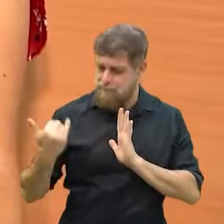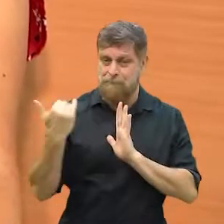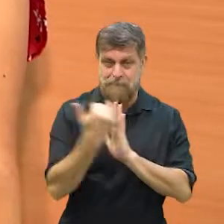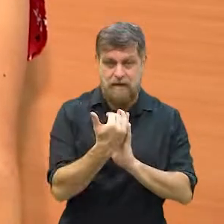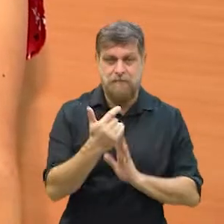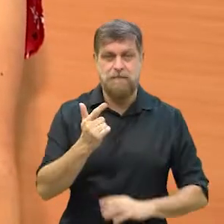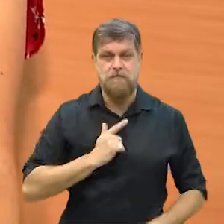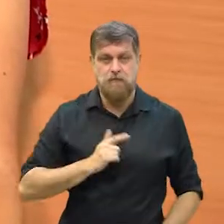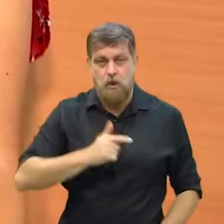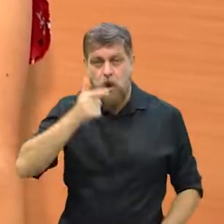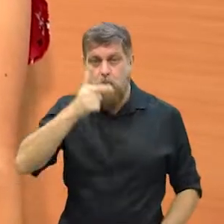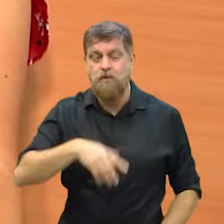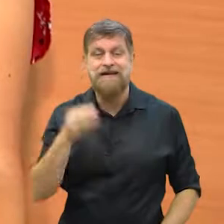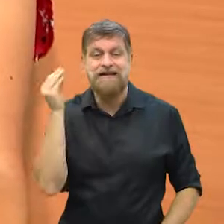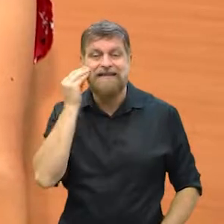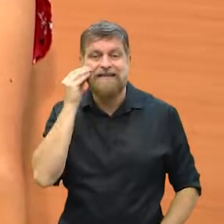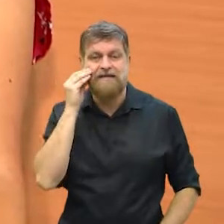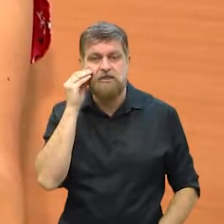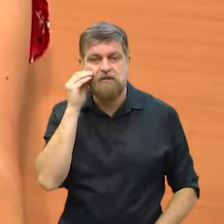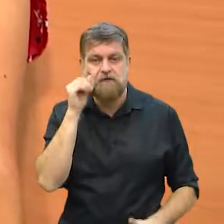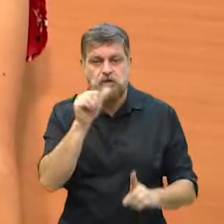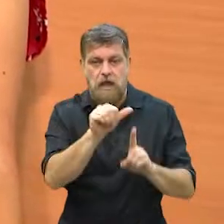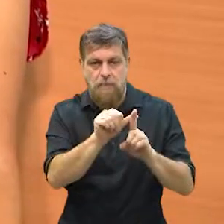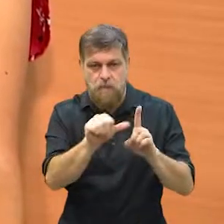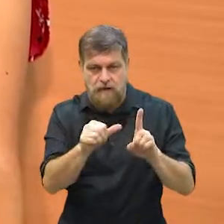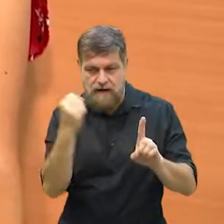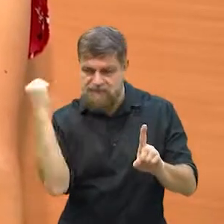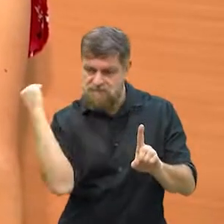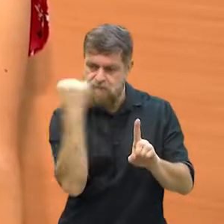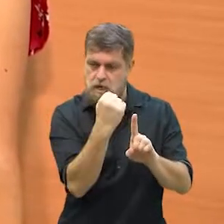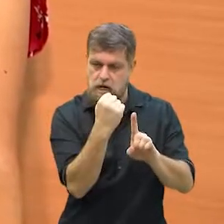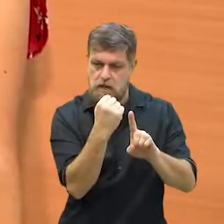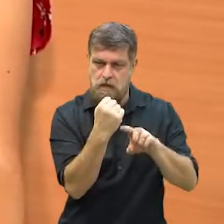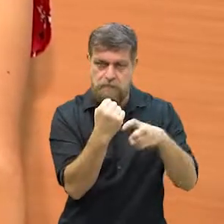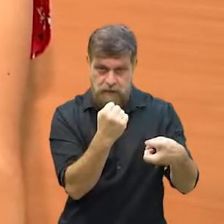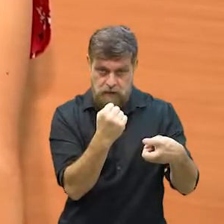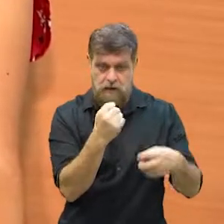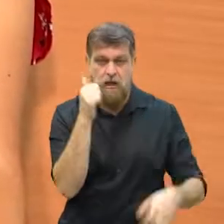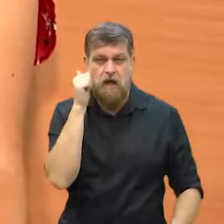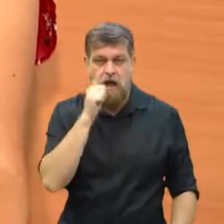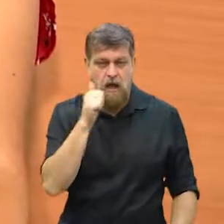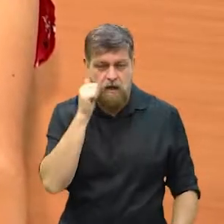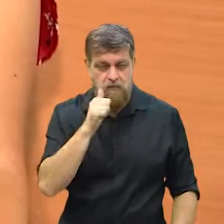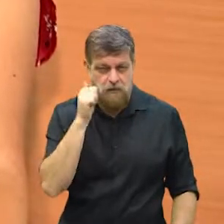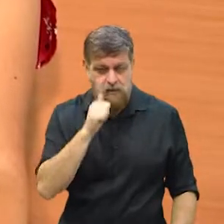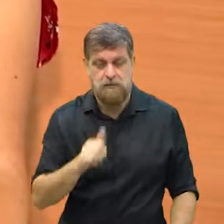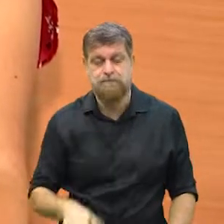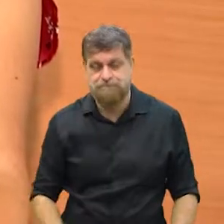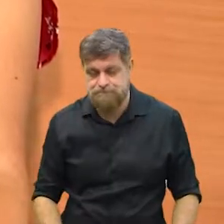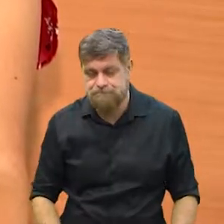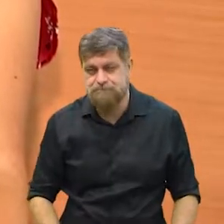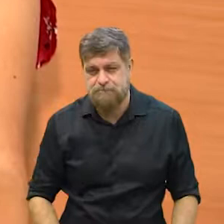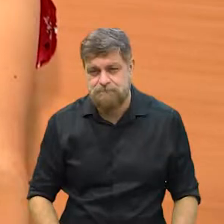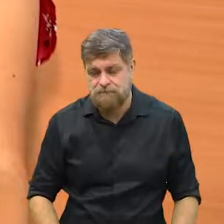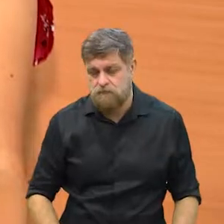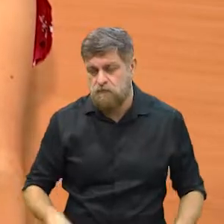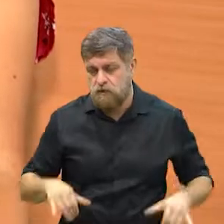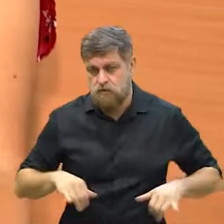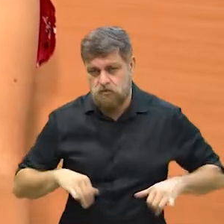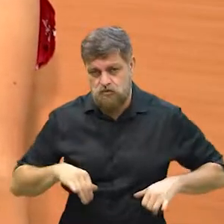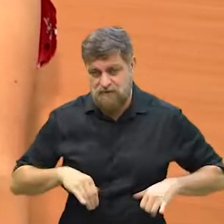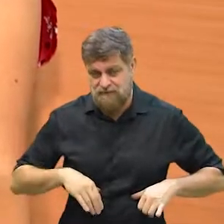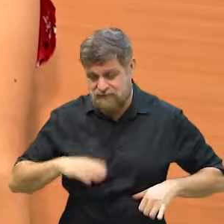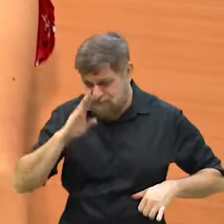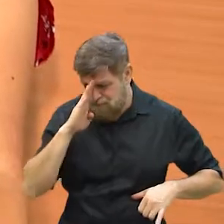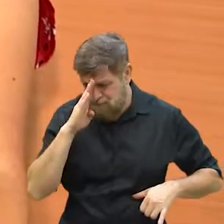gente teve recentemente mais uma tentativa de feminicídio, as mulheres que estão, e o fato, né, quer dizer, as mulheres são as